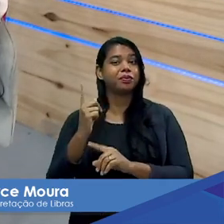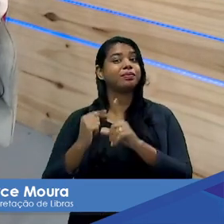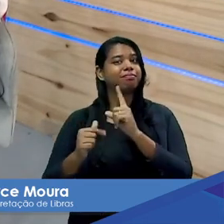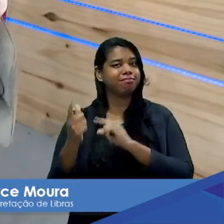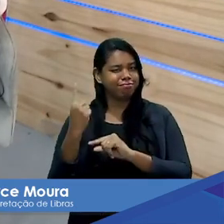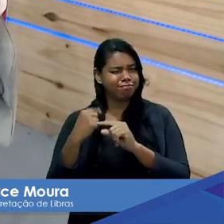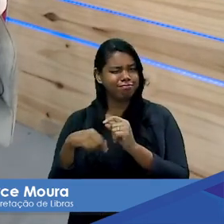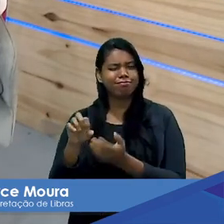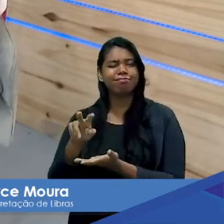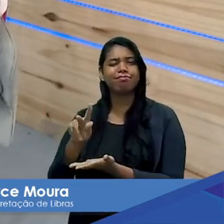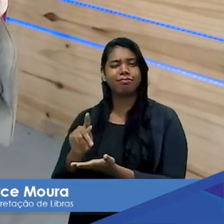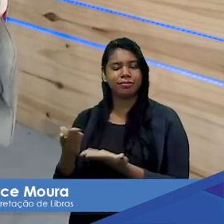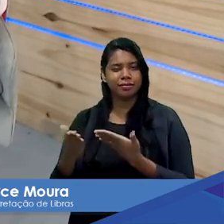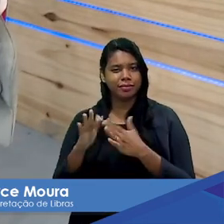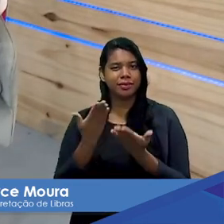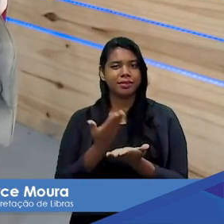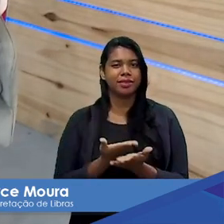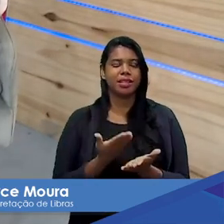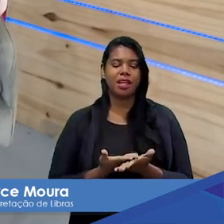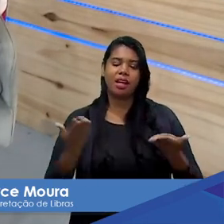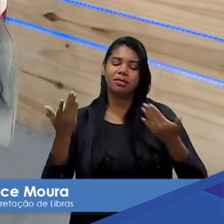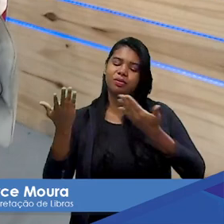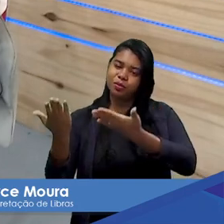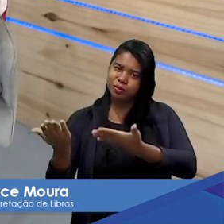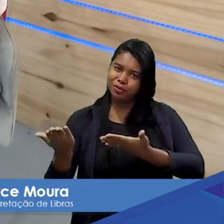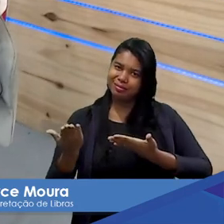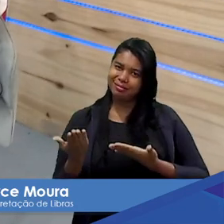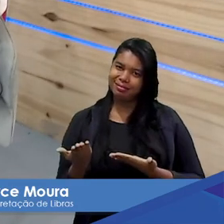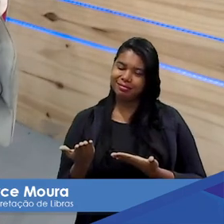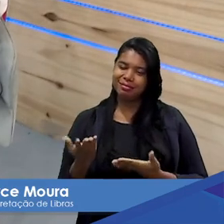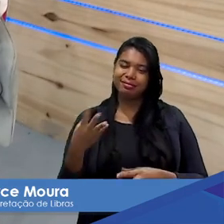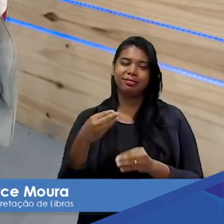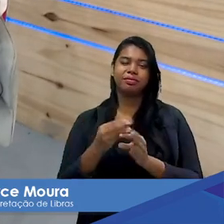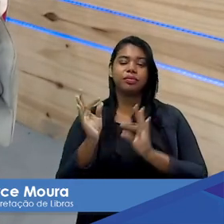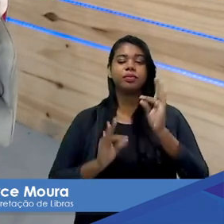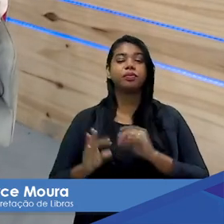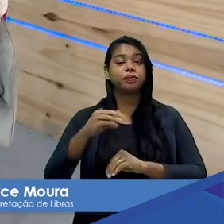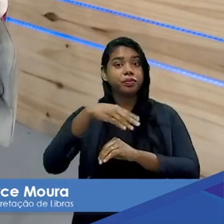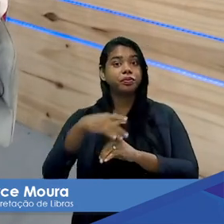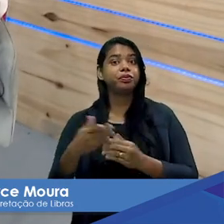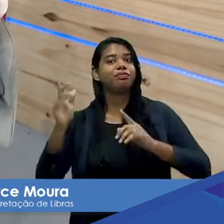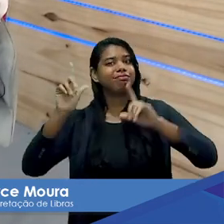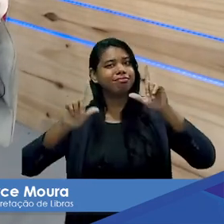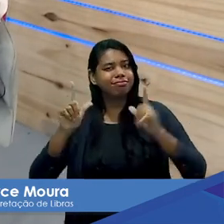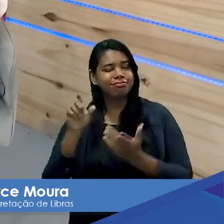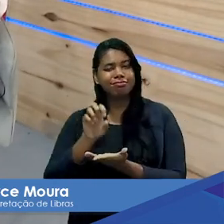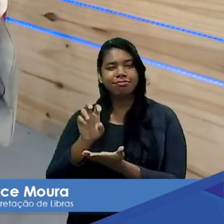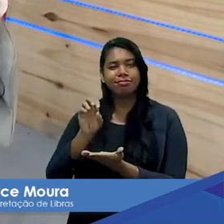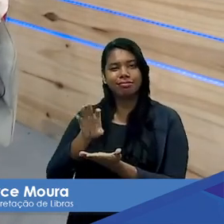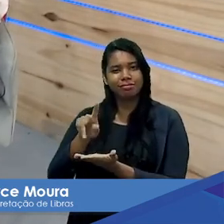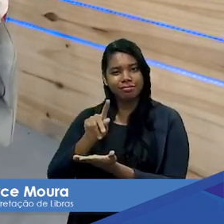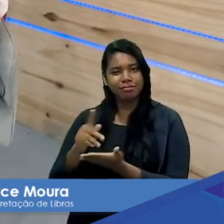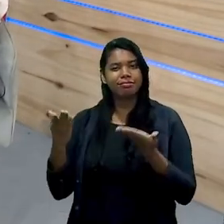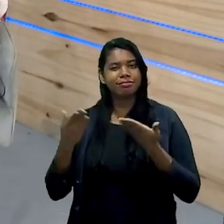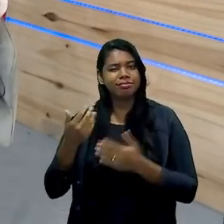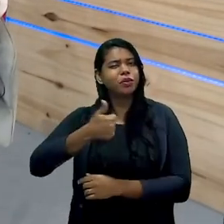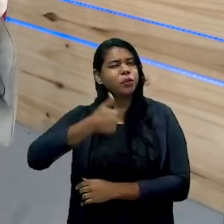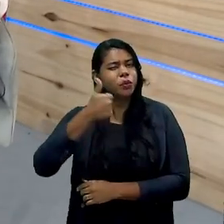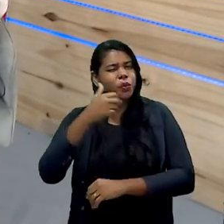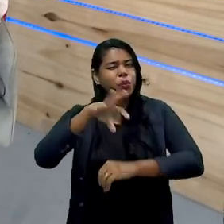da ETEPAC. Sejam todos bem-vindos, né? Estamos com transmissão ao vivo pelo EducaPE. Curte